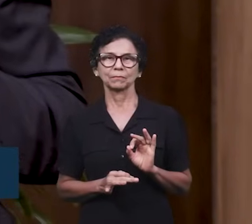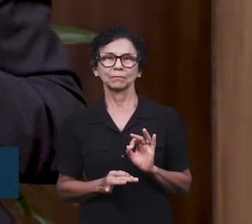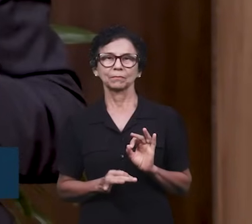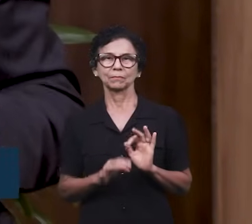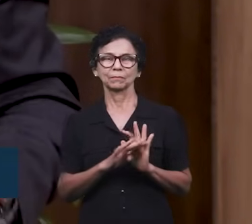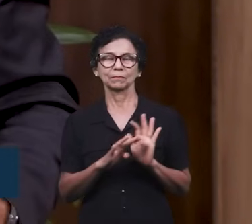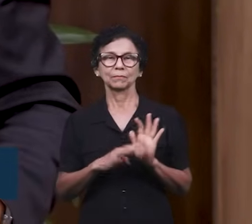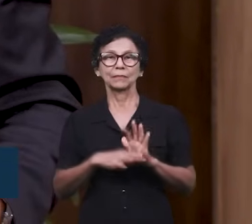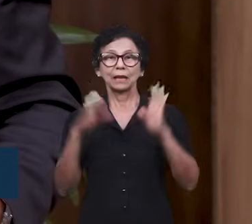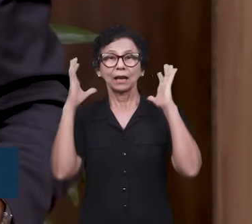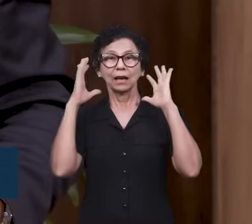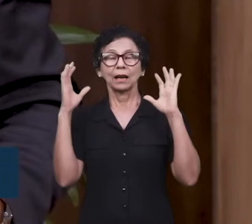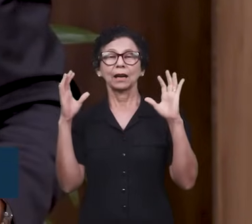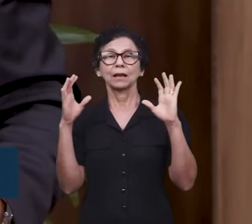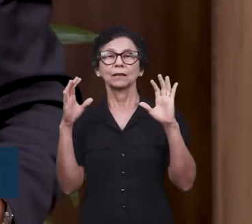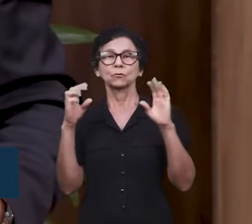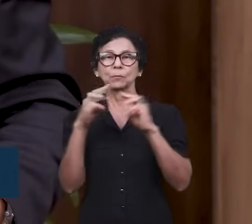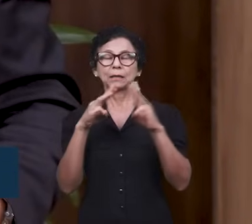TV,